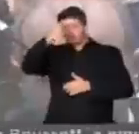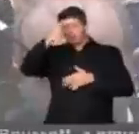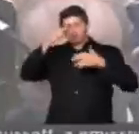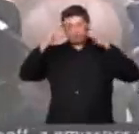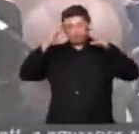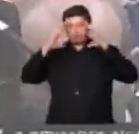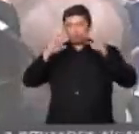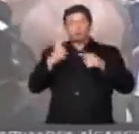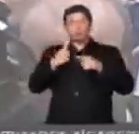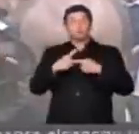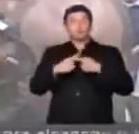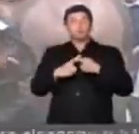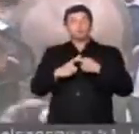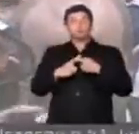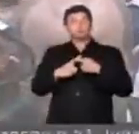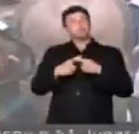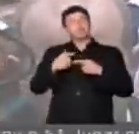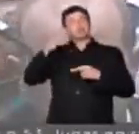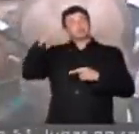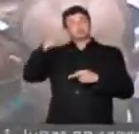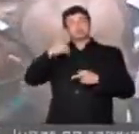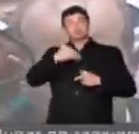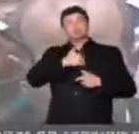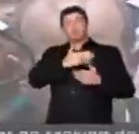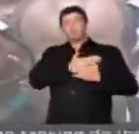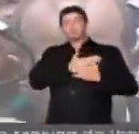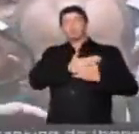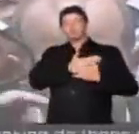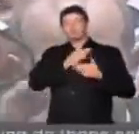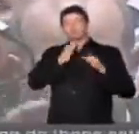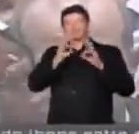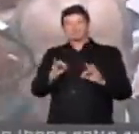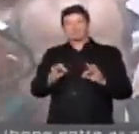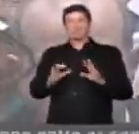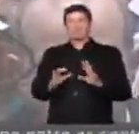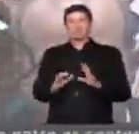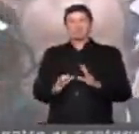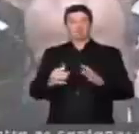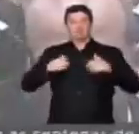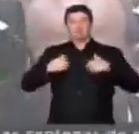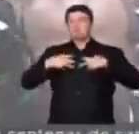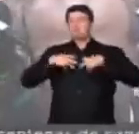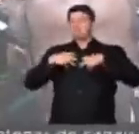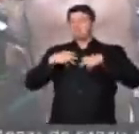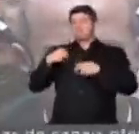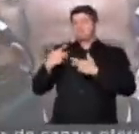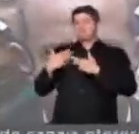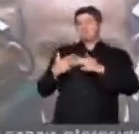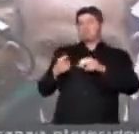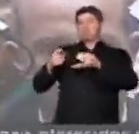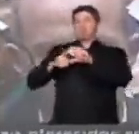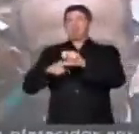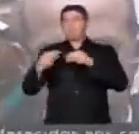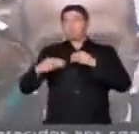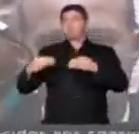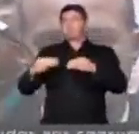limpa de quem sabe e tem guardado no coração a certeza de que não se vendeu por cargos e nem por dinheiro